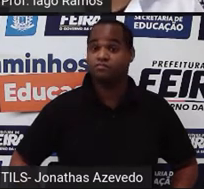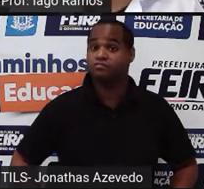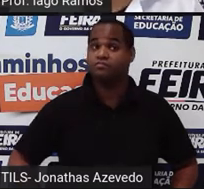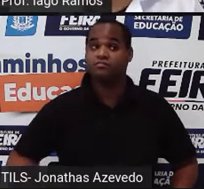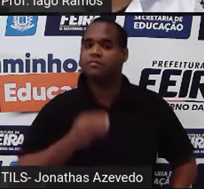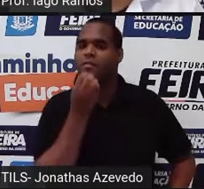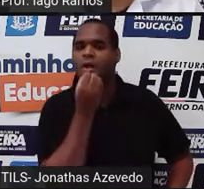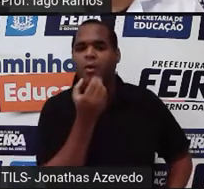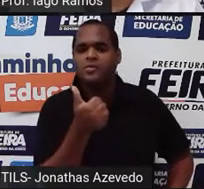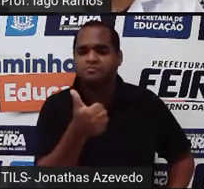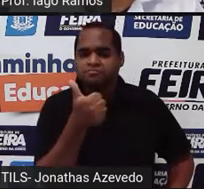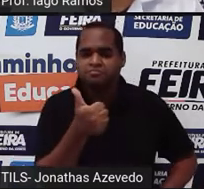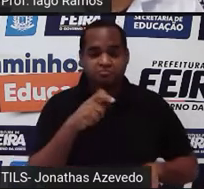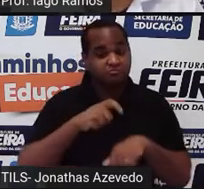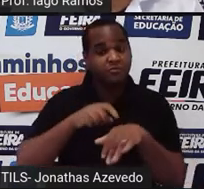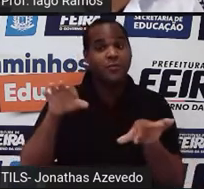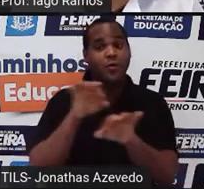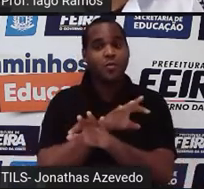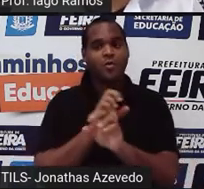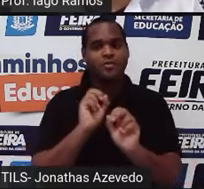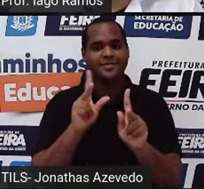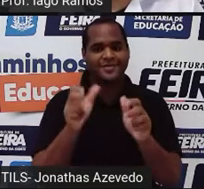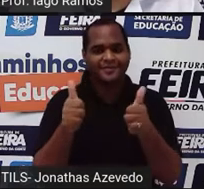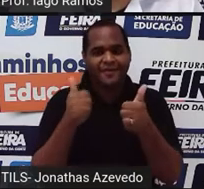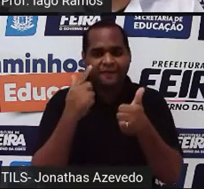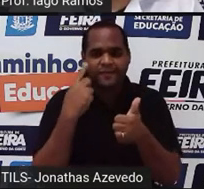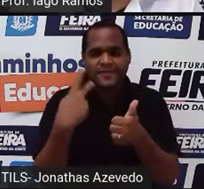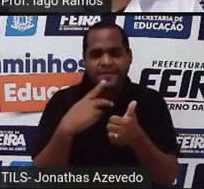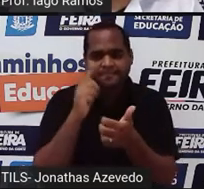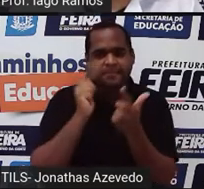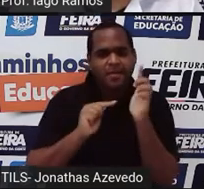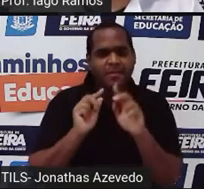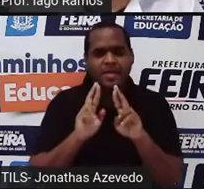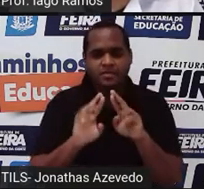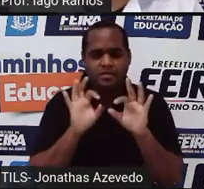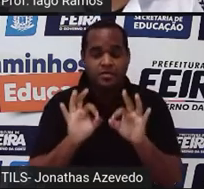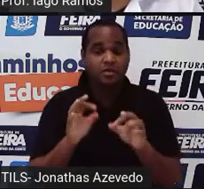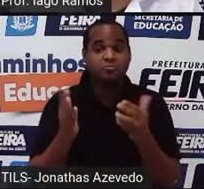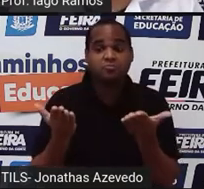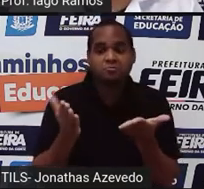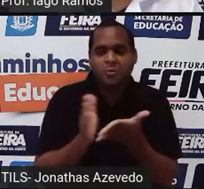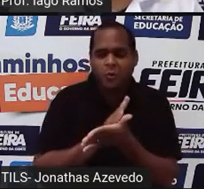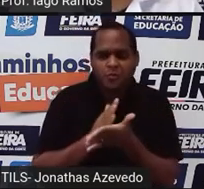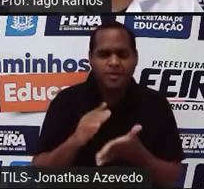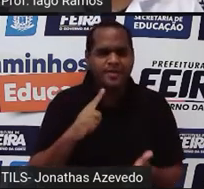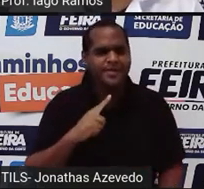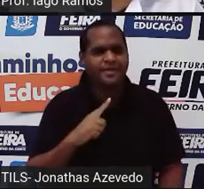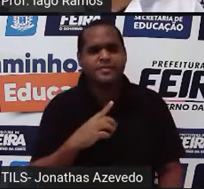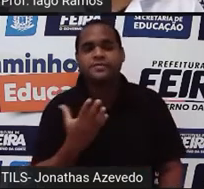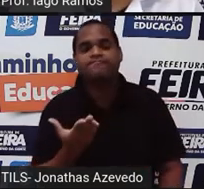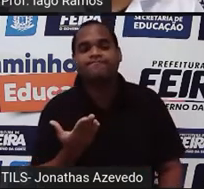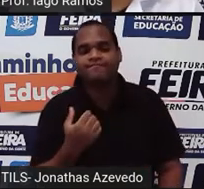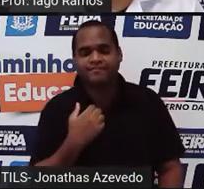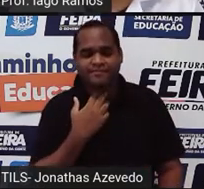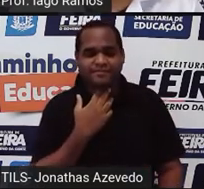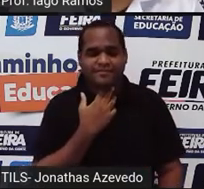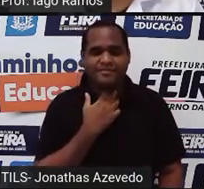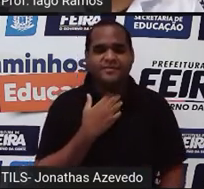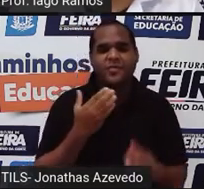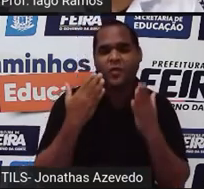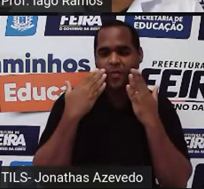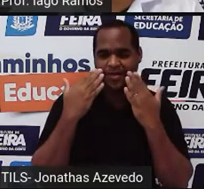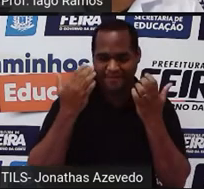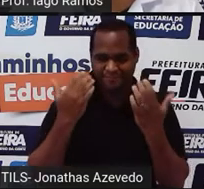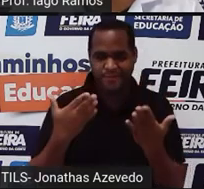Bom, tempo acabou. Será que você conseguiu fazer alguma? Bom, eu vou te